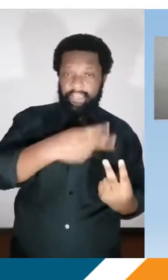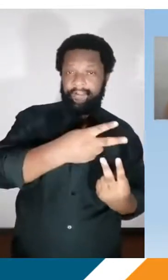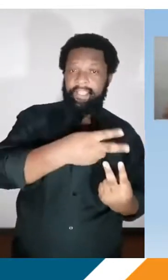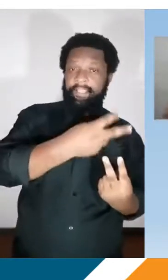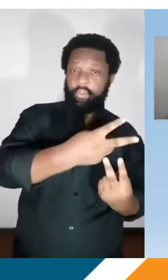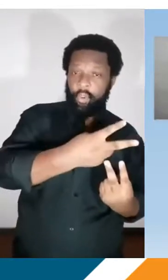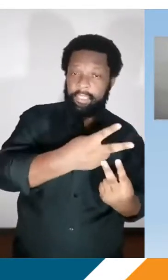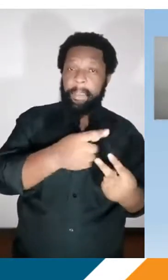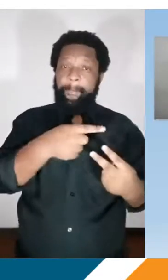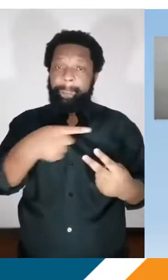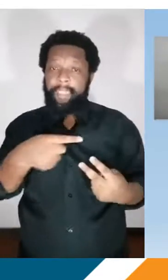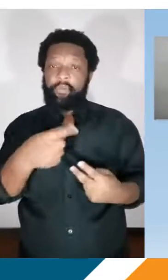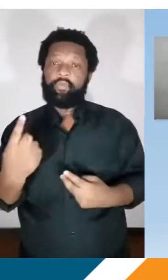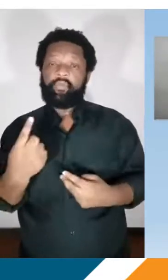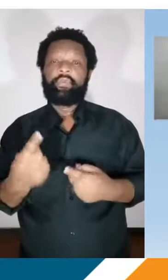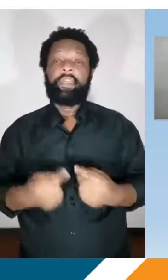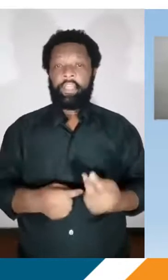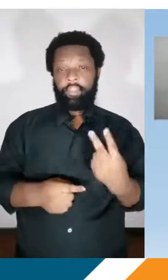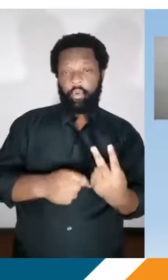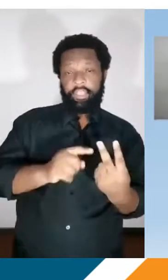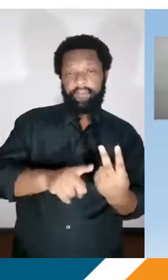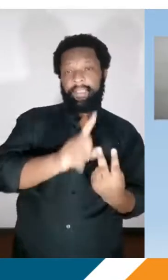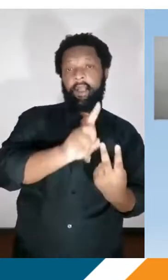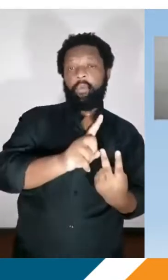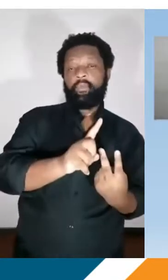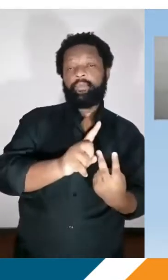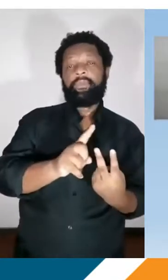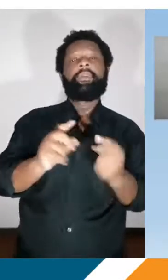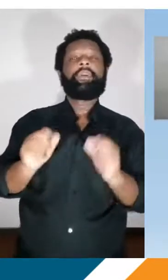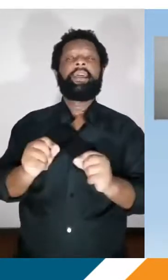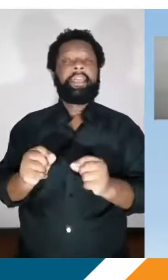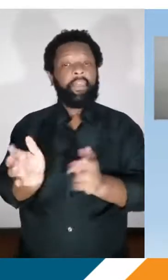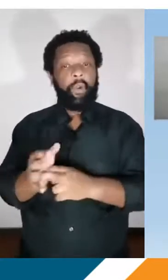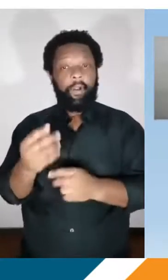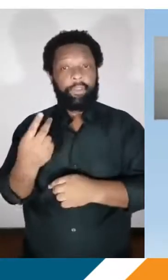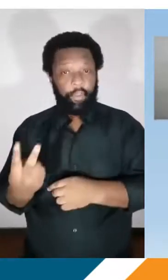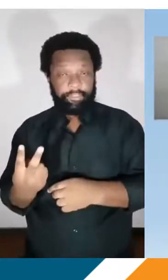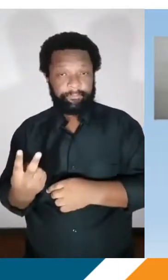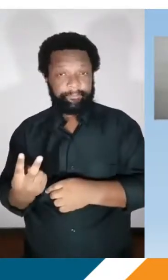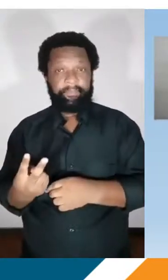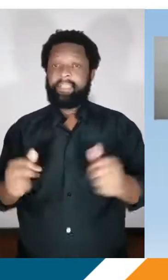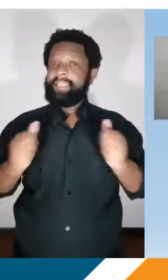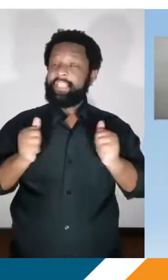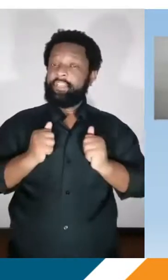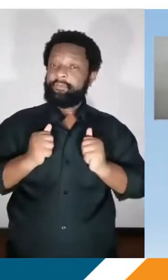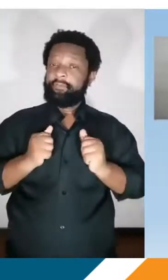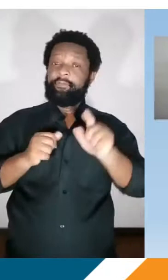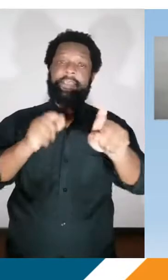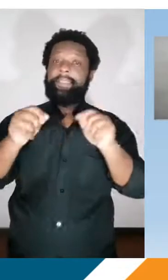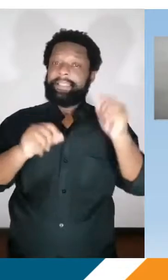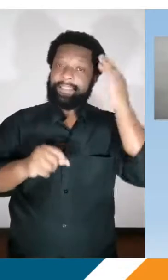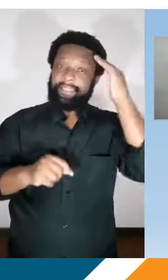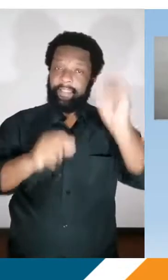2 menos 1, que vai dar 2 elevado a 1, então vai gerar 2 isômeros opticamente inativos. Então, o que vocês têm que